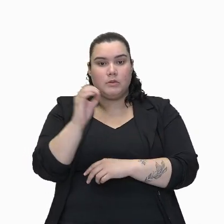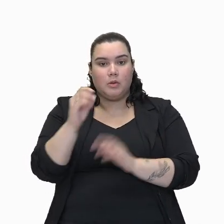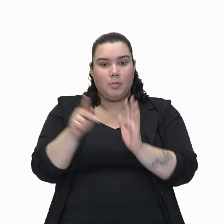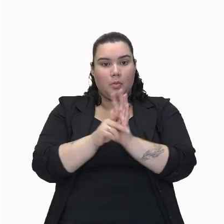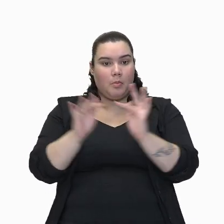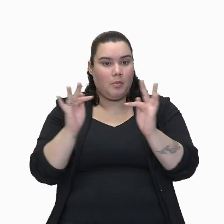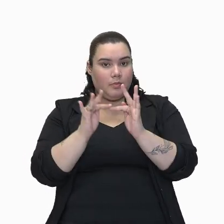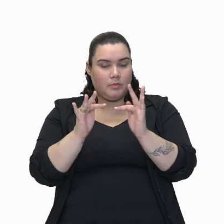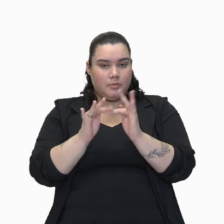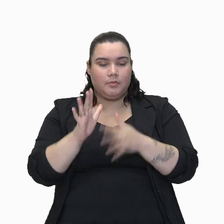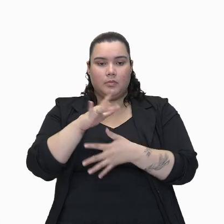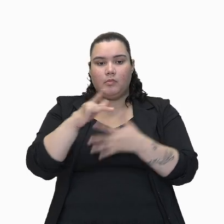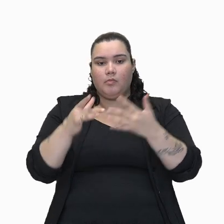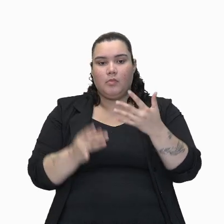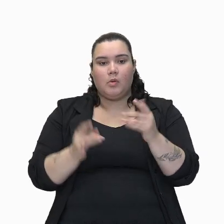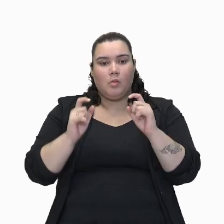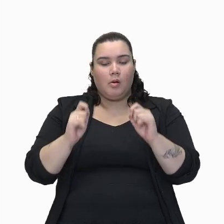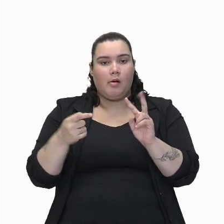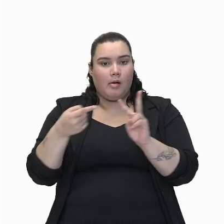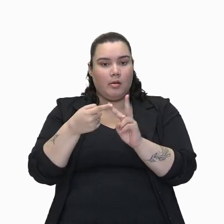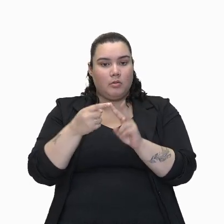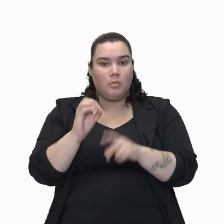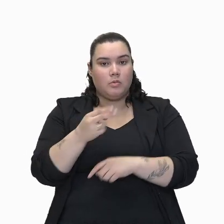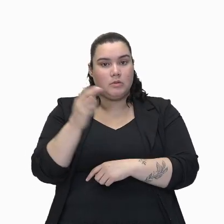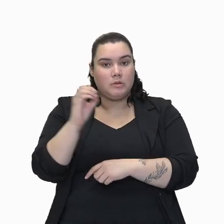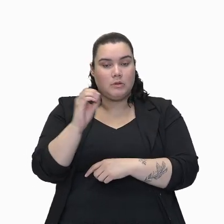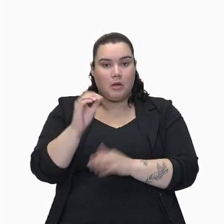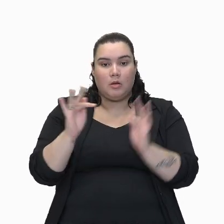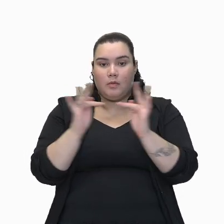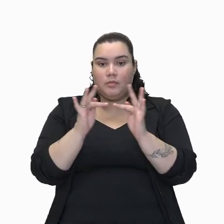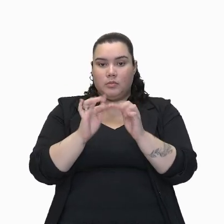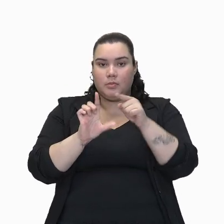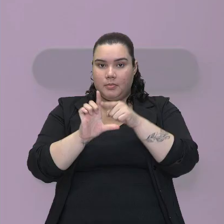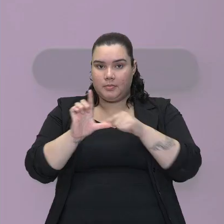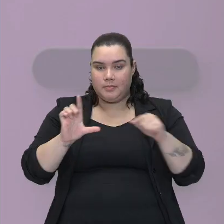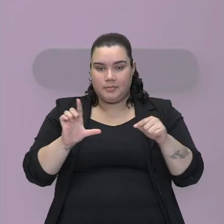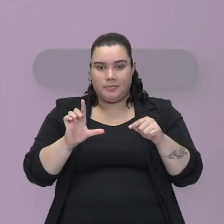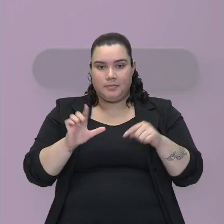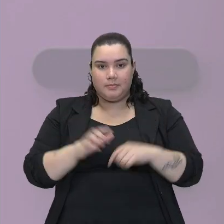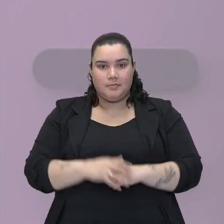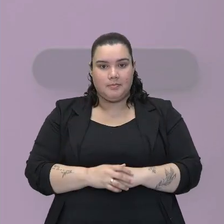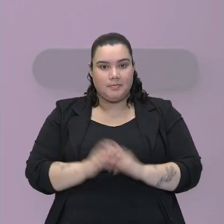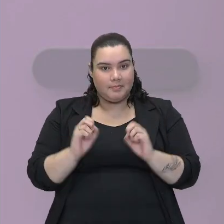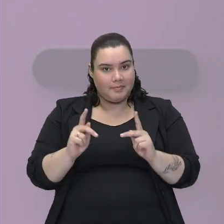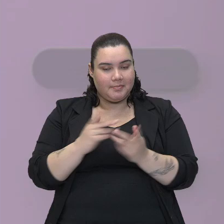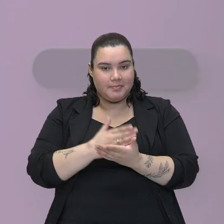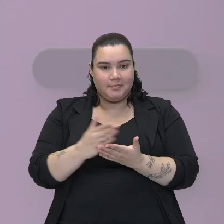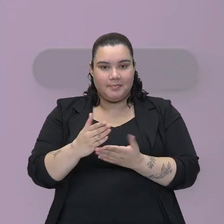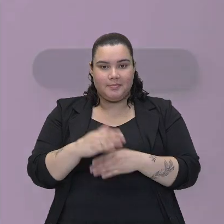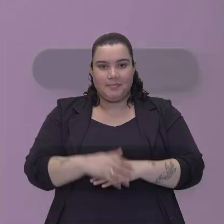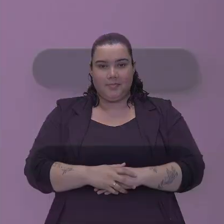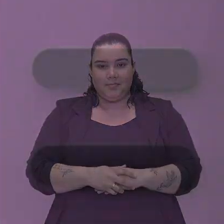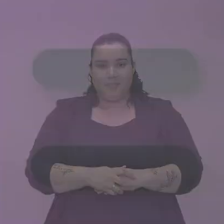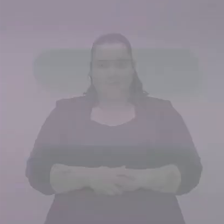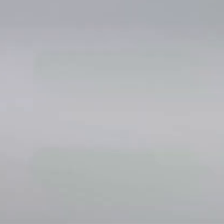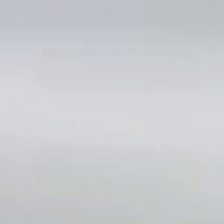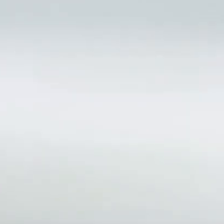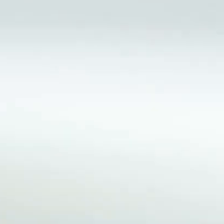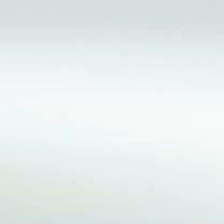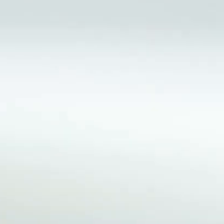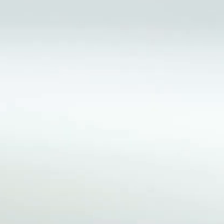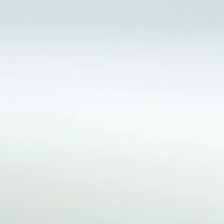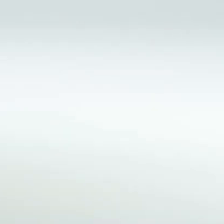da função. Detalhamento, raízes ou zero da função quadrática. Então vamos à nossa aula.